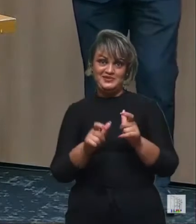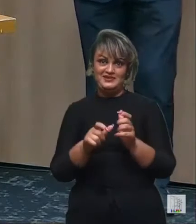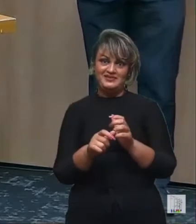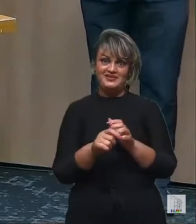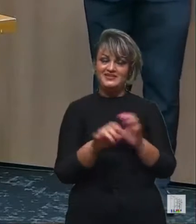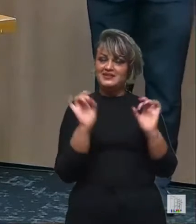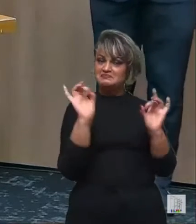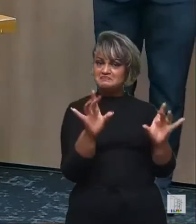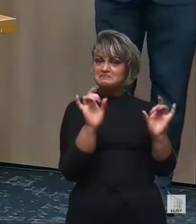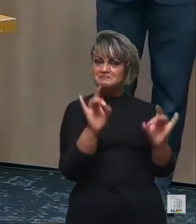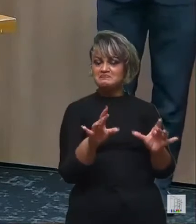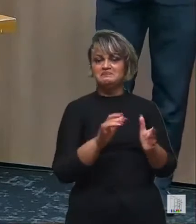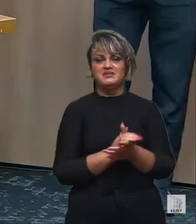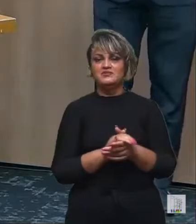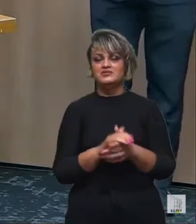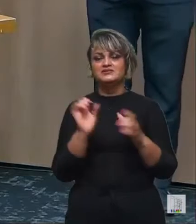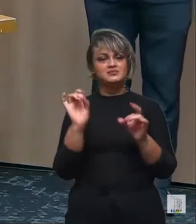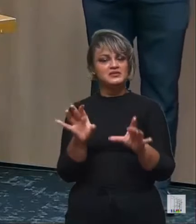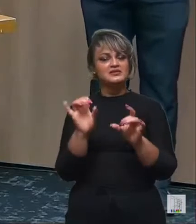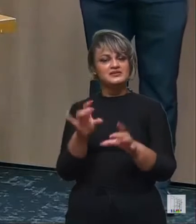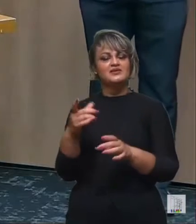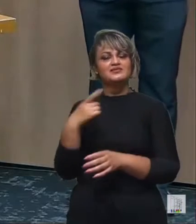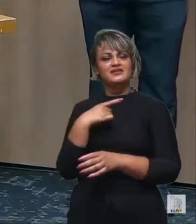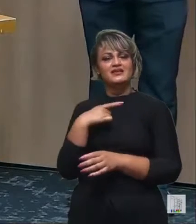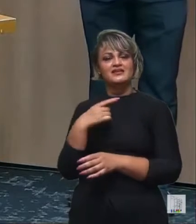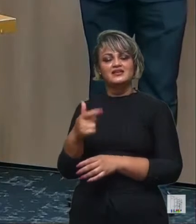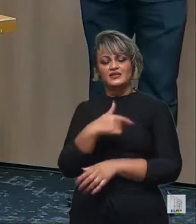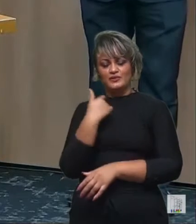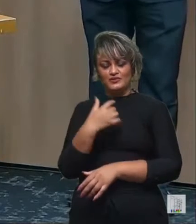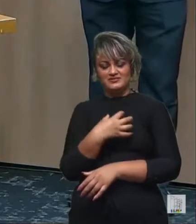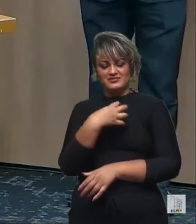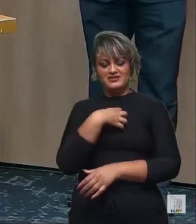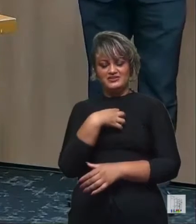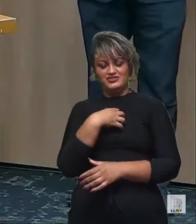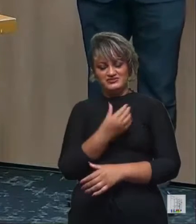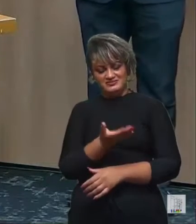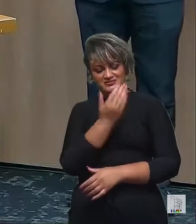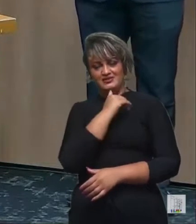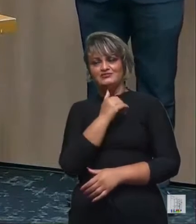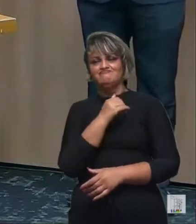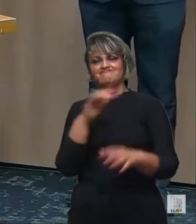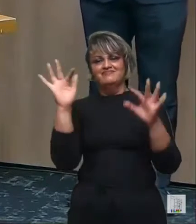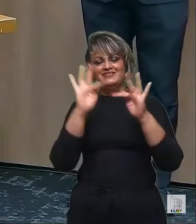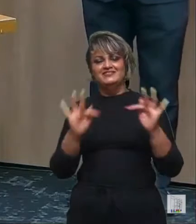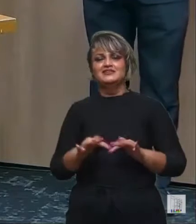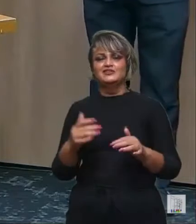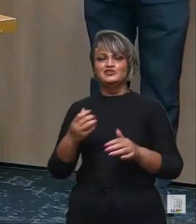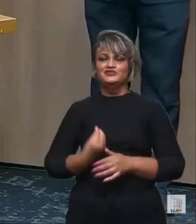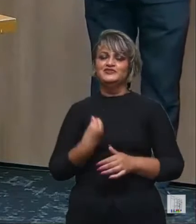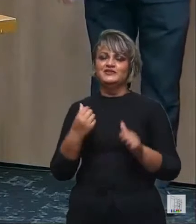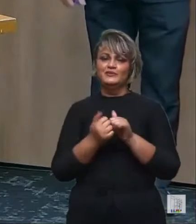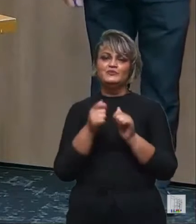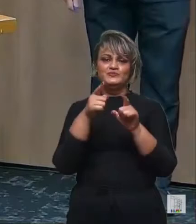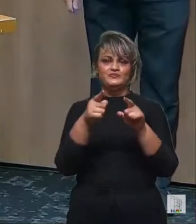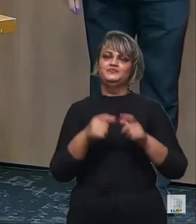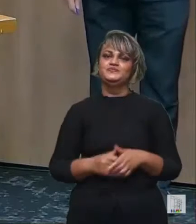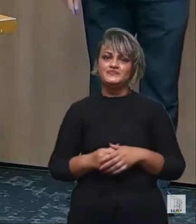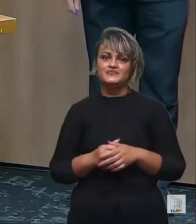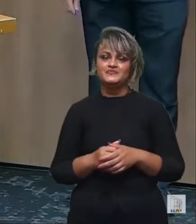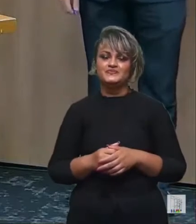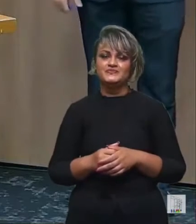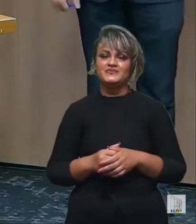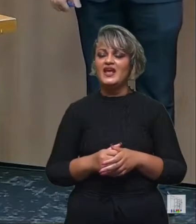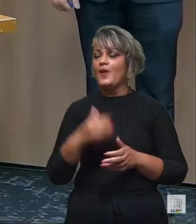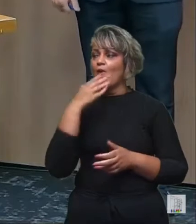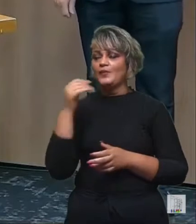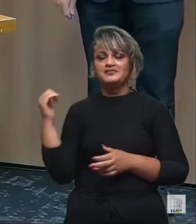muito honrado, orgulhoso e de coração cheio por estar presente nesta cerimónia a qual o senhor preside. Ao meu